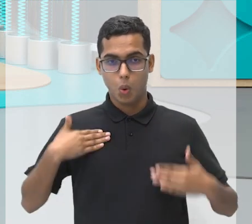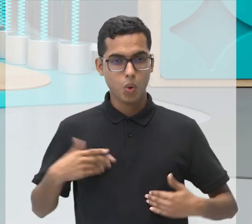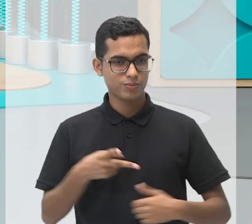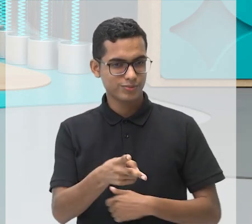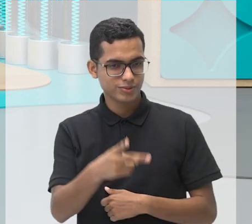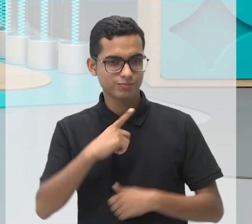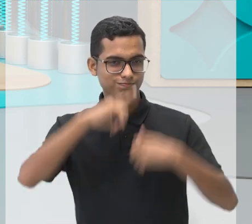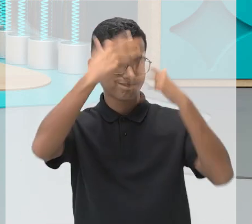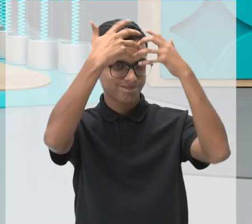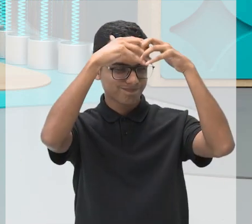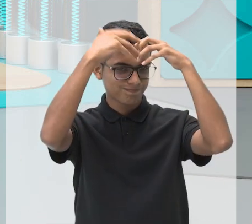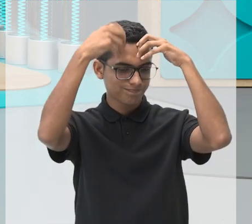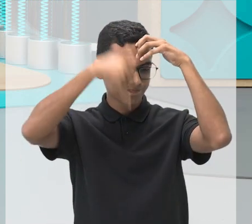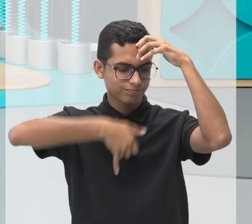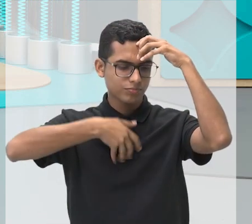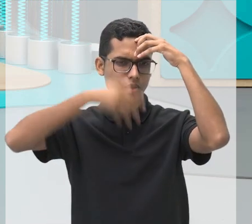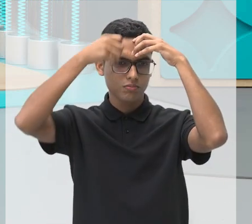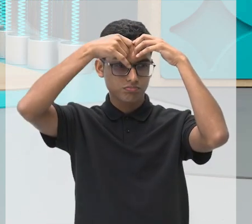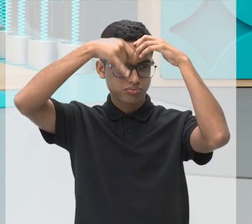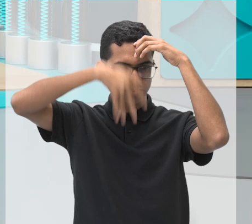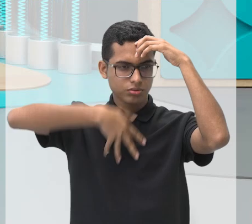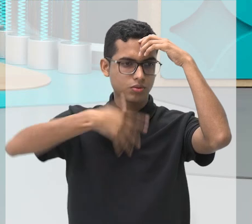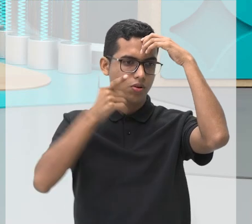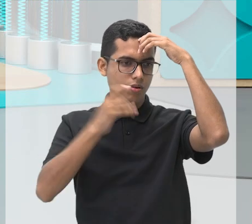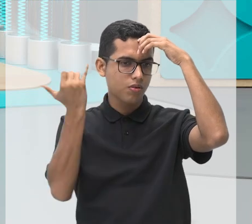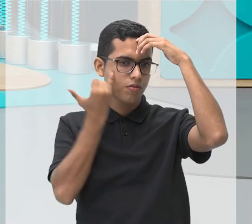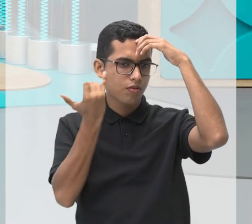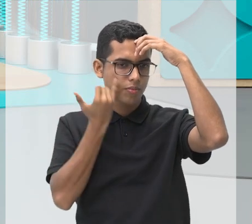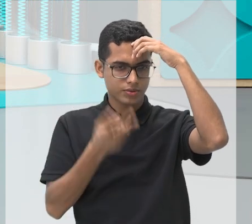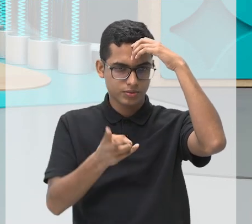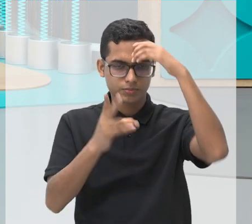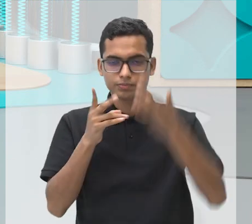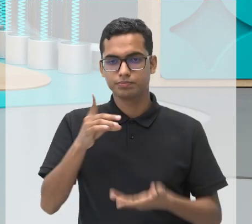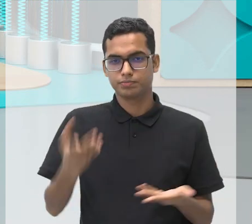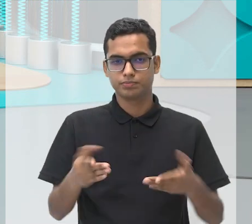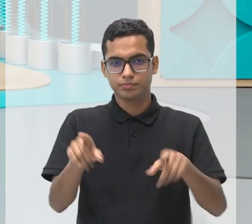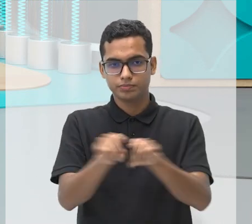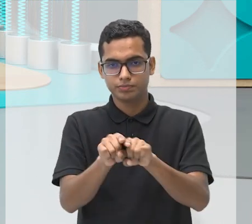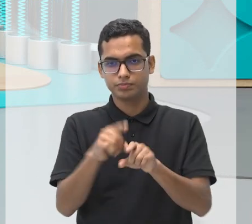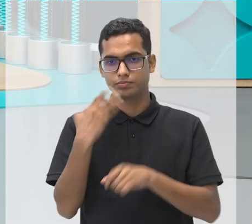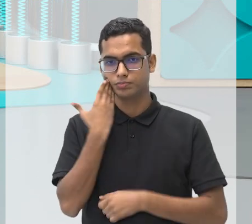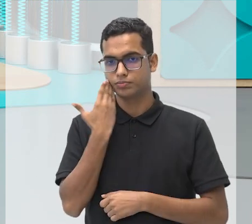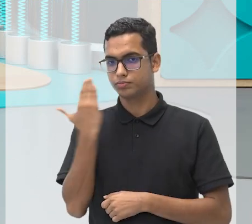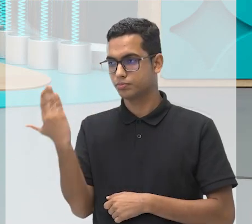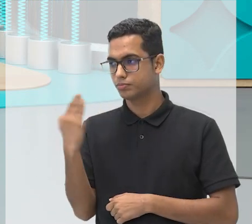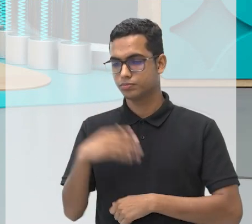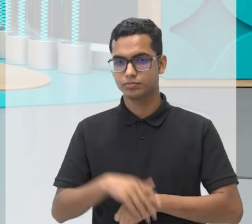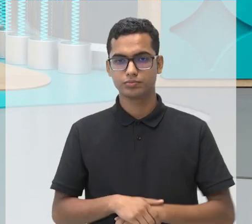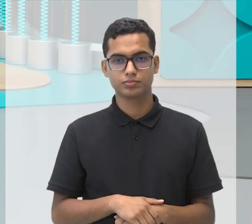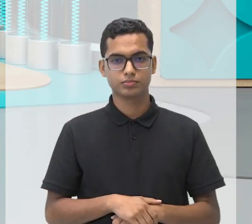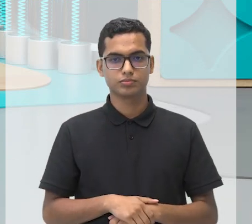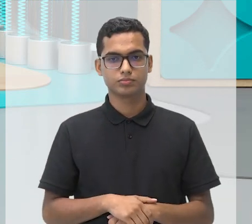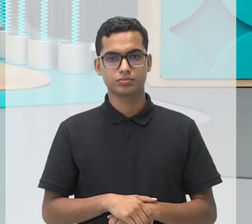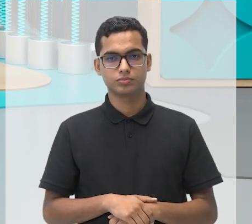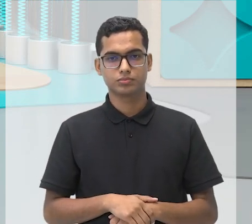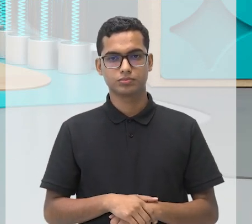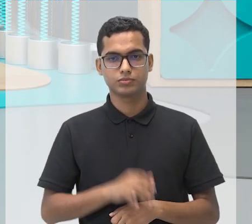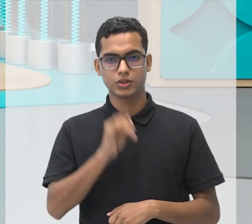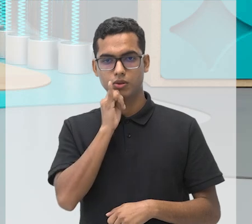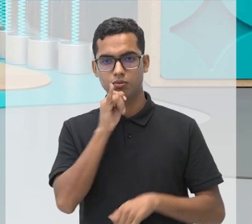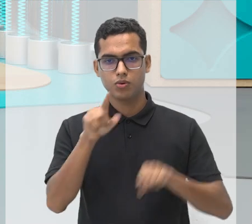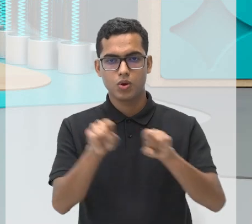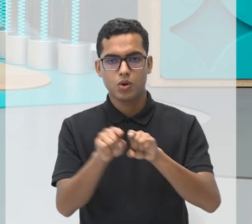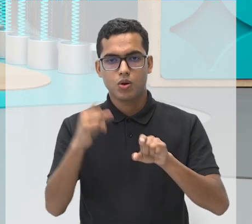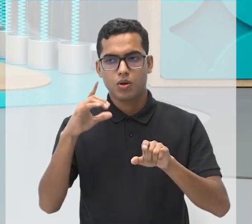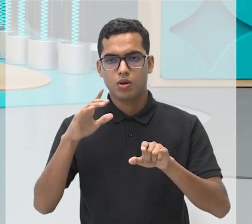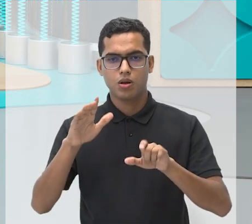responder para a gente. Claro que se ele precisar de mais flexibilidade, ele também vai indicar, olha, aqui a gente não consegue, o nosso limite é esse,